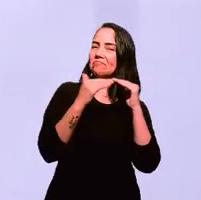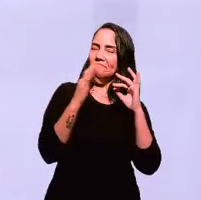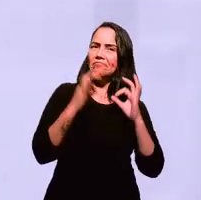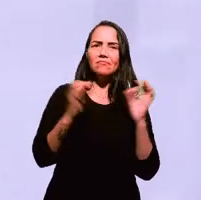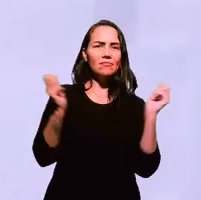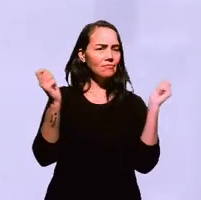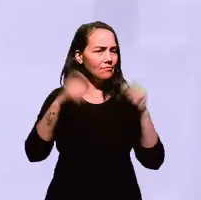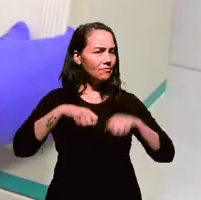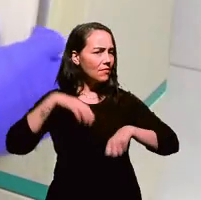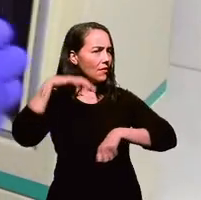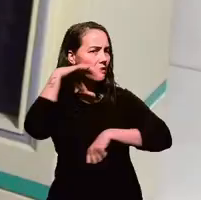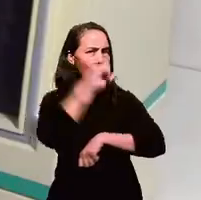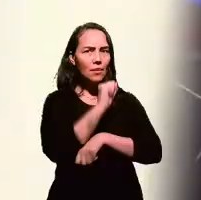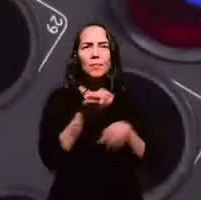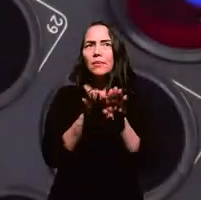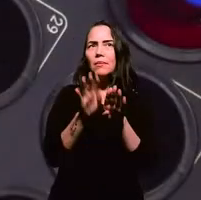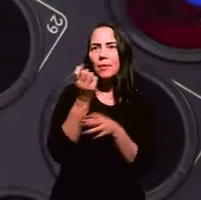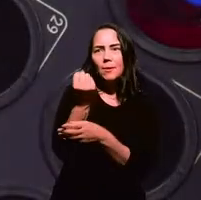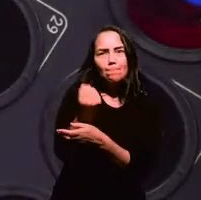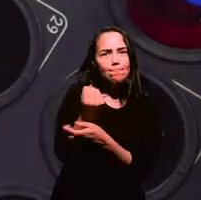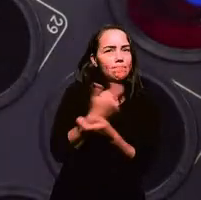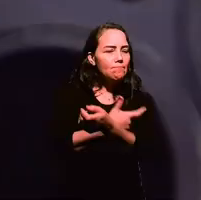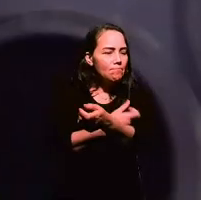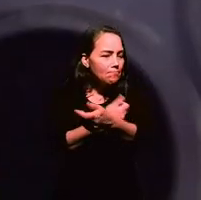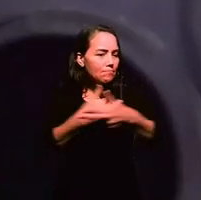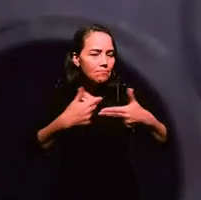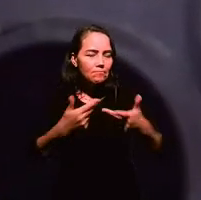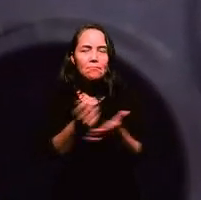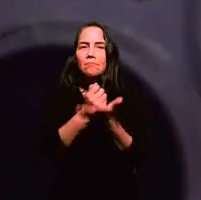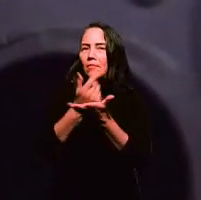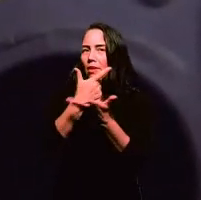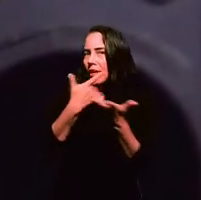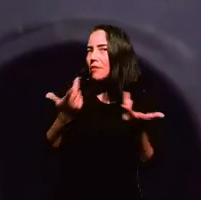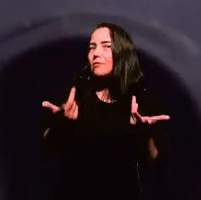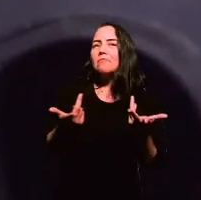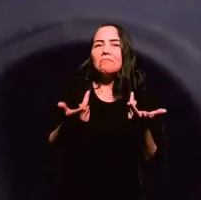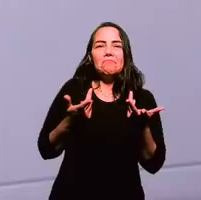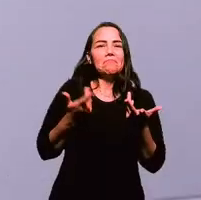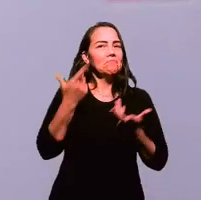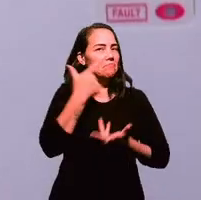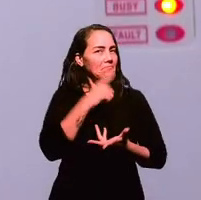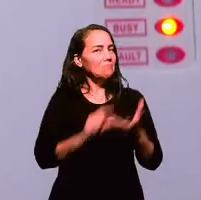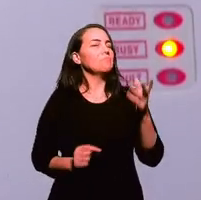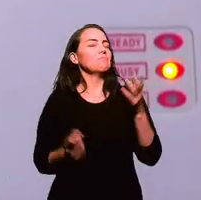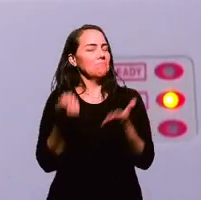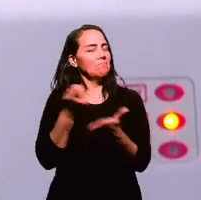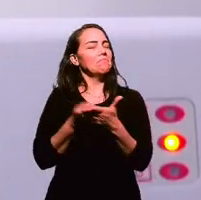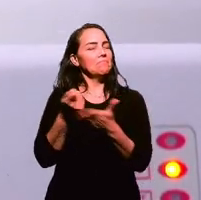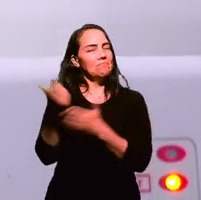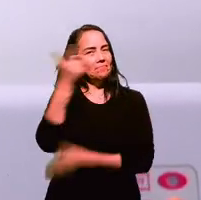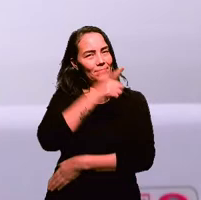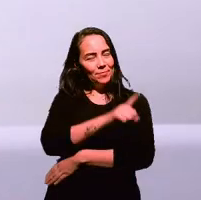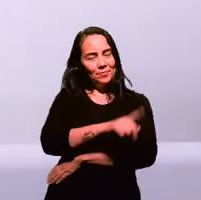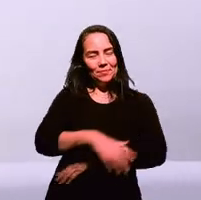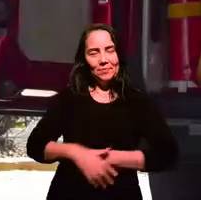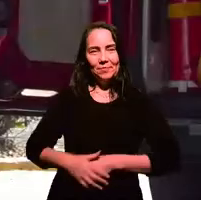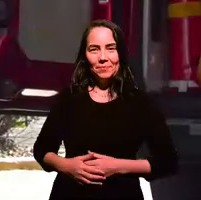relação à eficiência e à economia de materiais e medicamentos, né? Então também foi uma grande conquista.